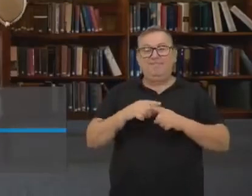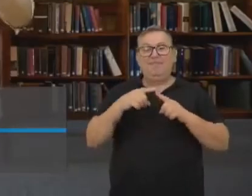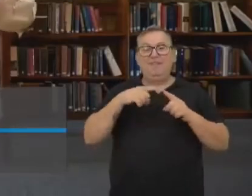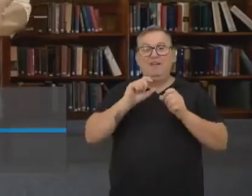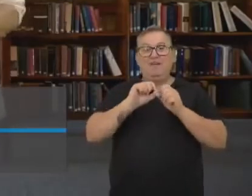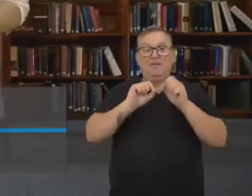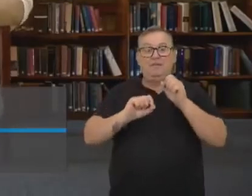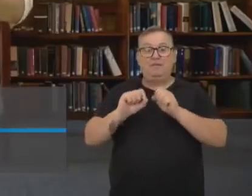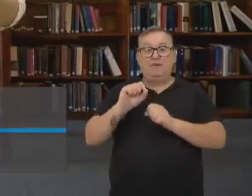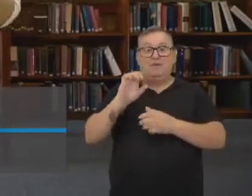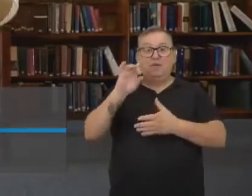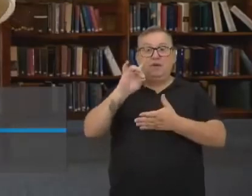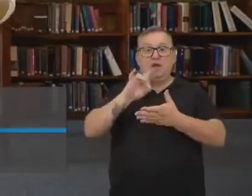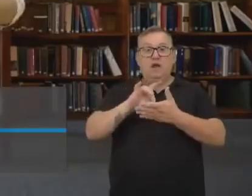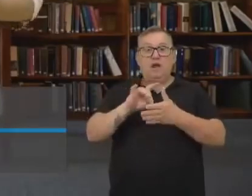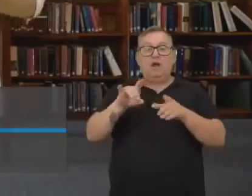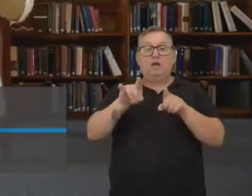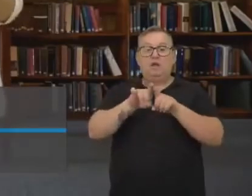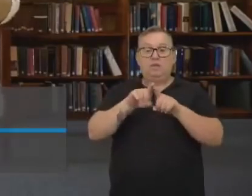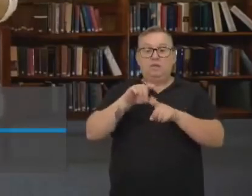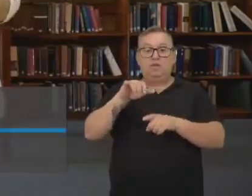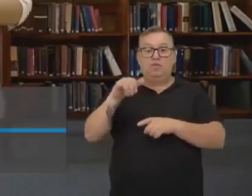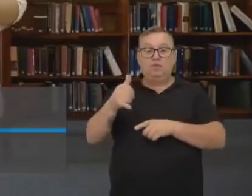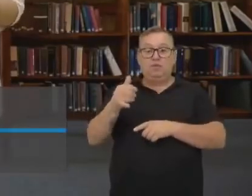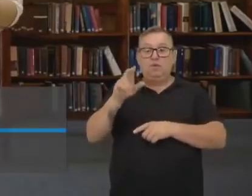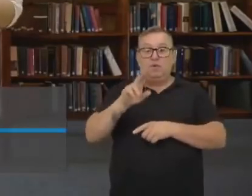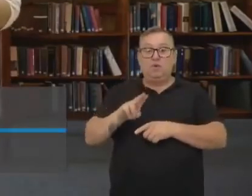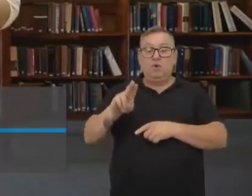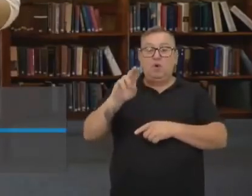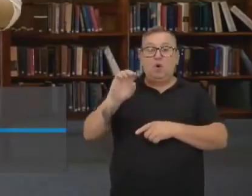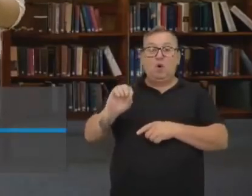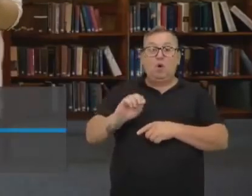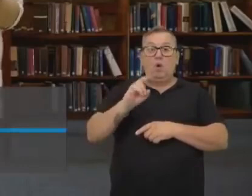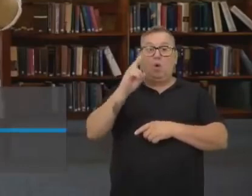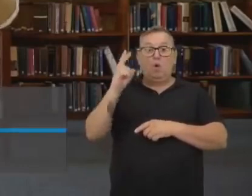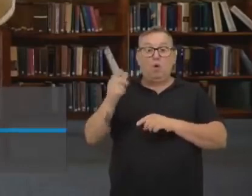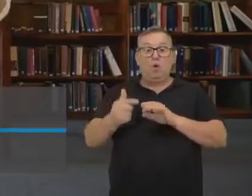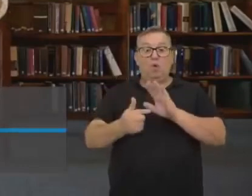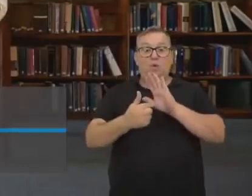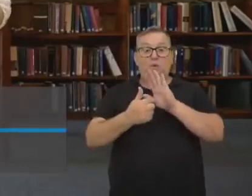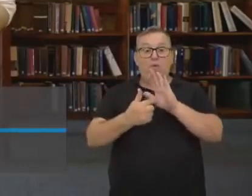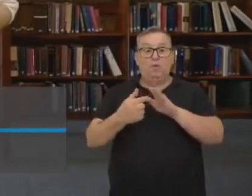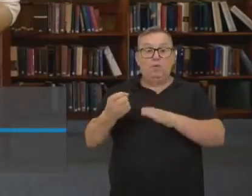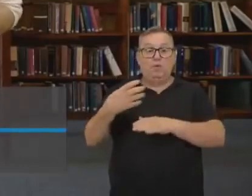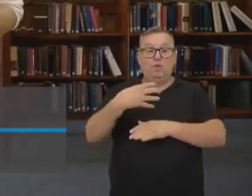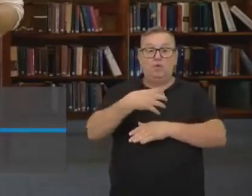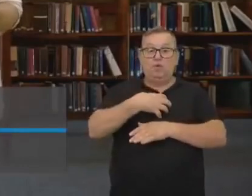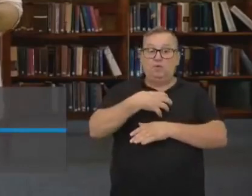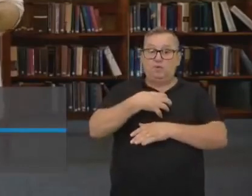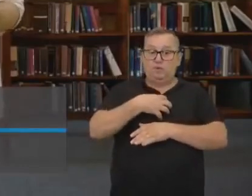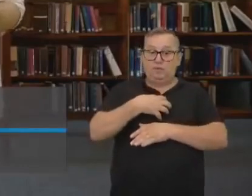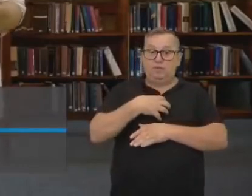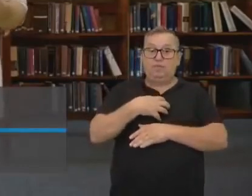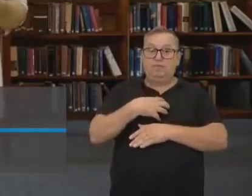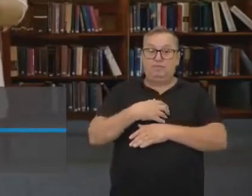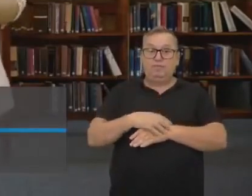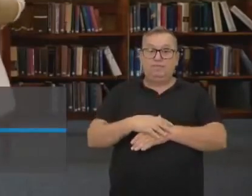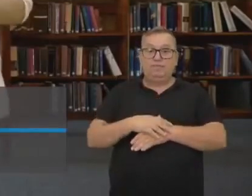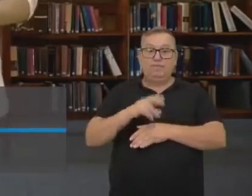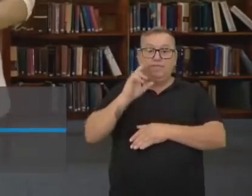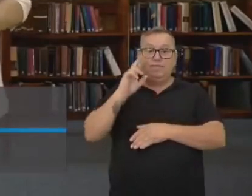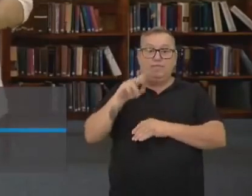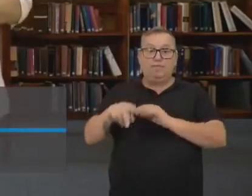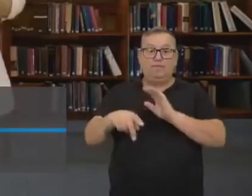fatos aí reais, que são reaproveitados ou reutilizados ou apresentados com uma nova roupagem, né, professor? Sim. Então existe uma